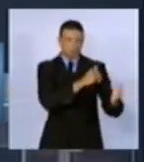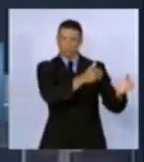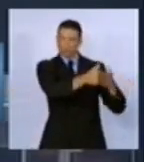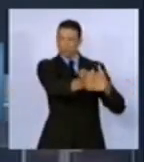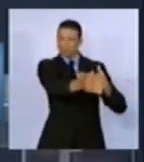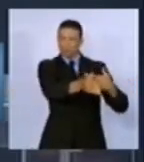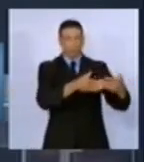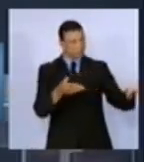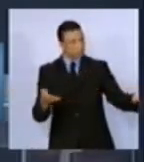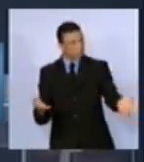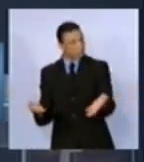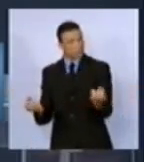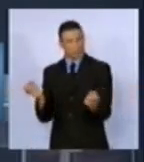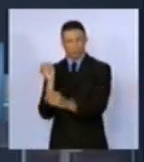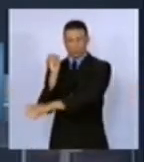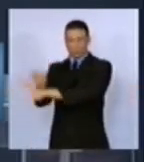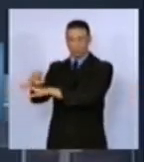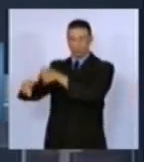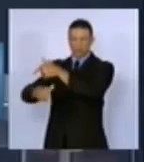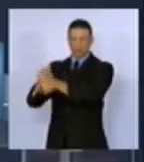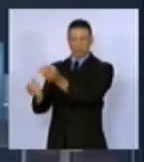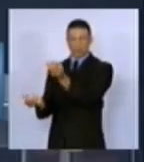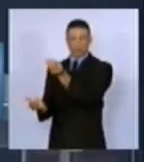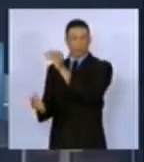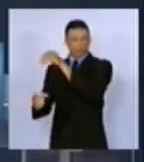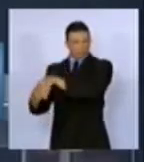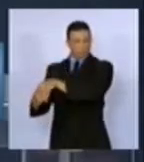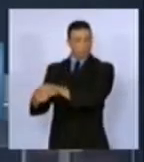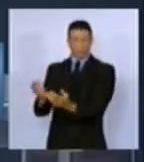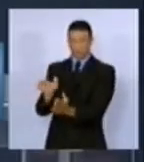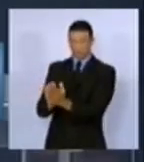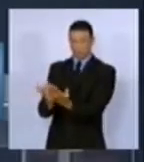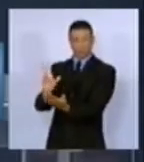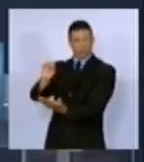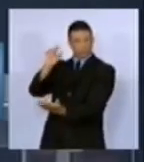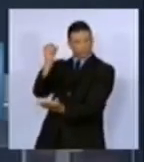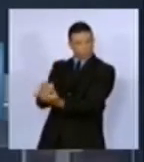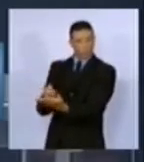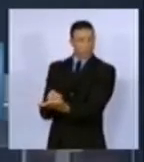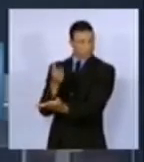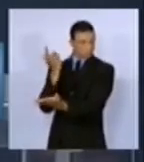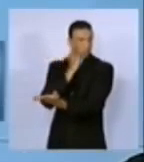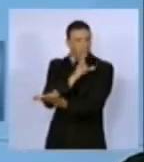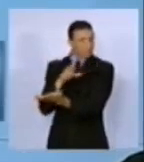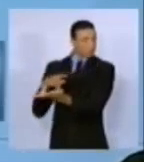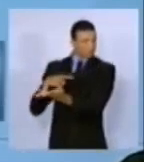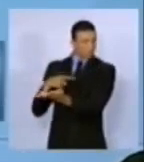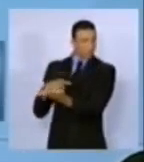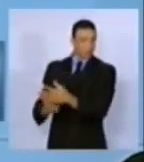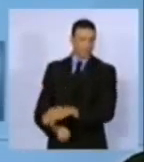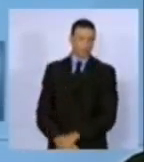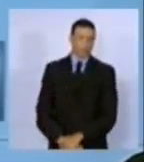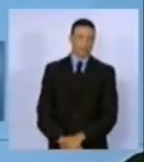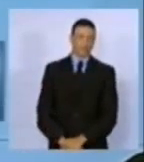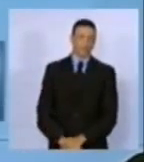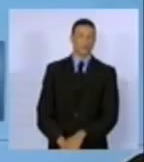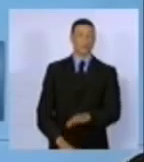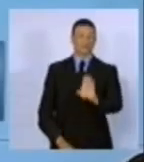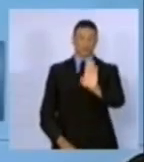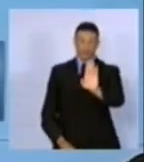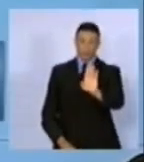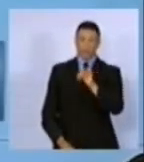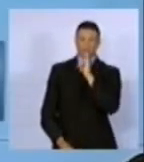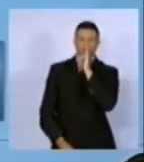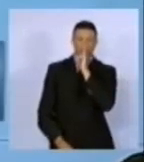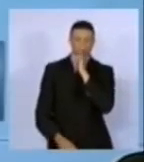ver grande parte desses trabalhadores com carteira assinada empregos formais quanto a formalização